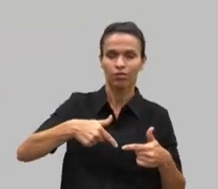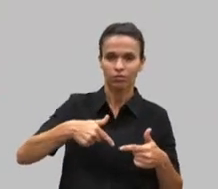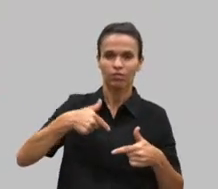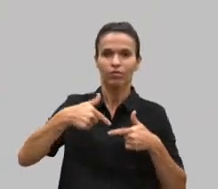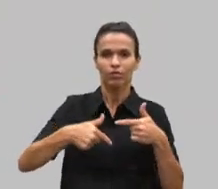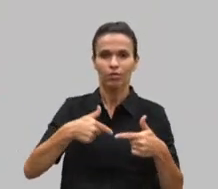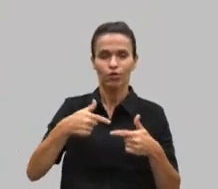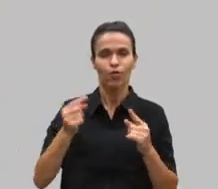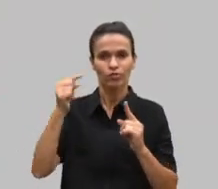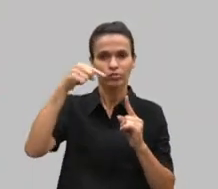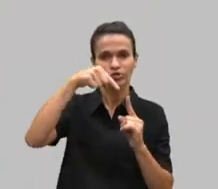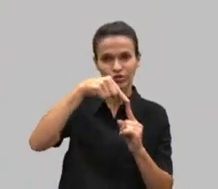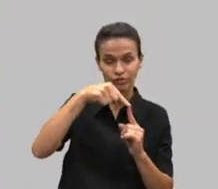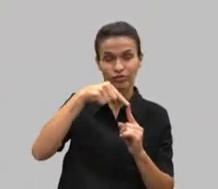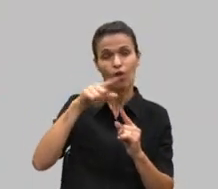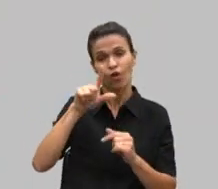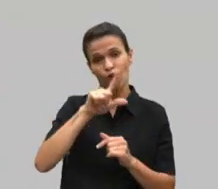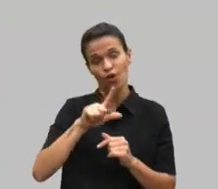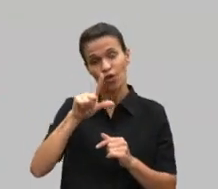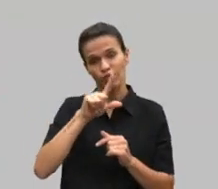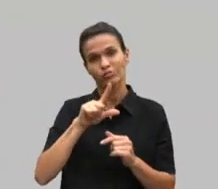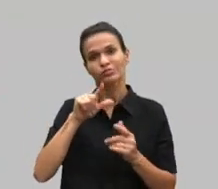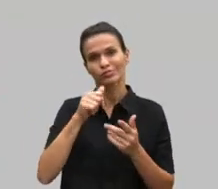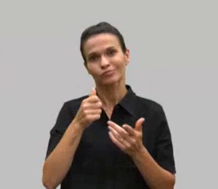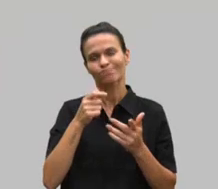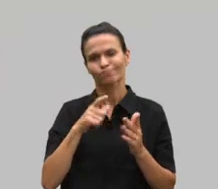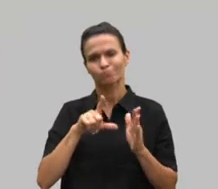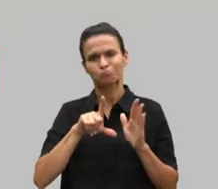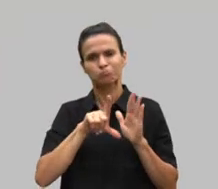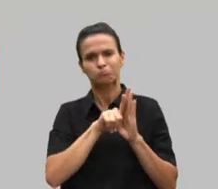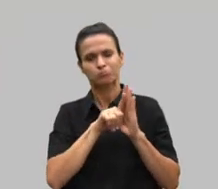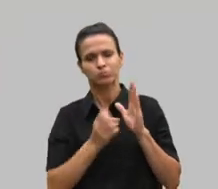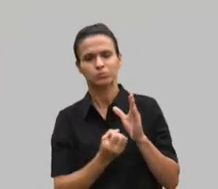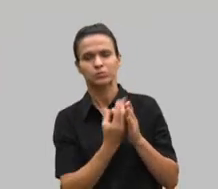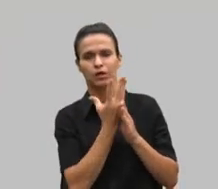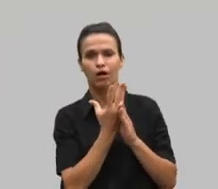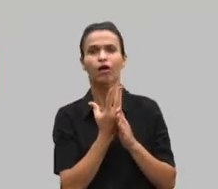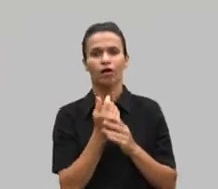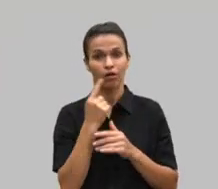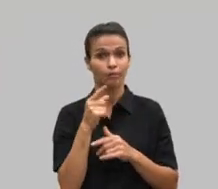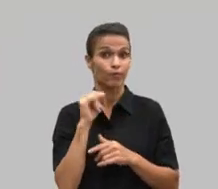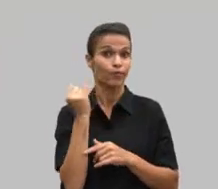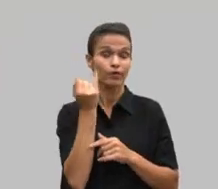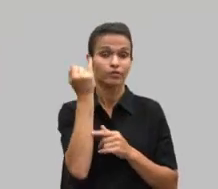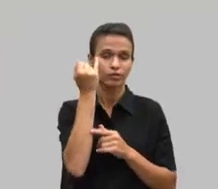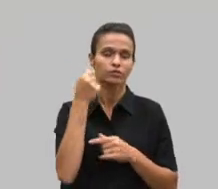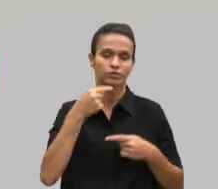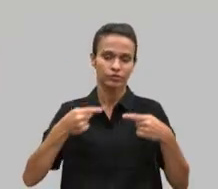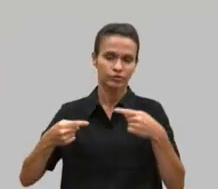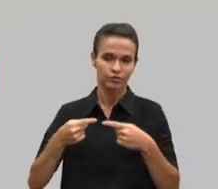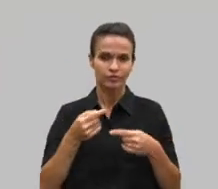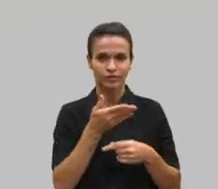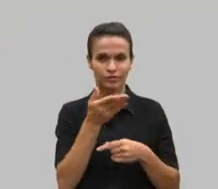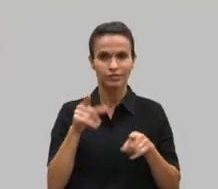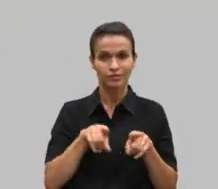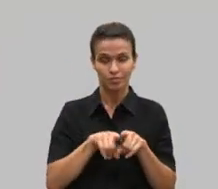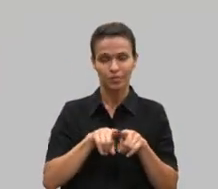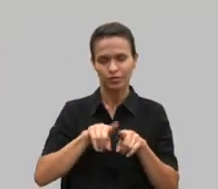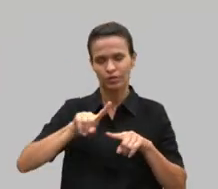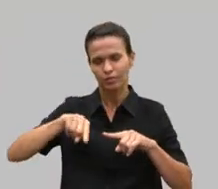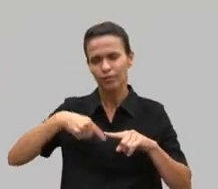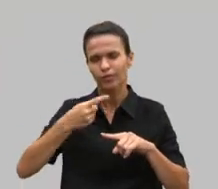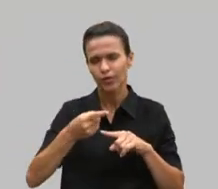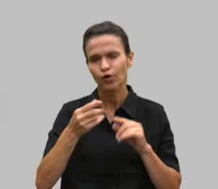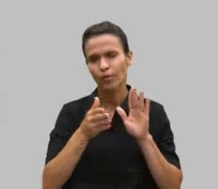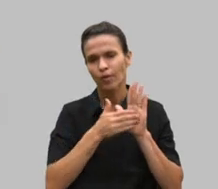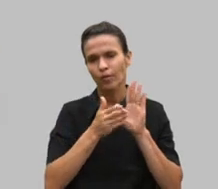que lesis lá é também muito importante criar leis e como nós vamos também discutir vocês vão discutir um pouco mais tarde também propostas